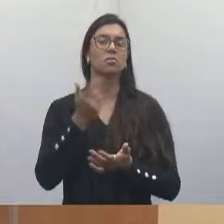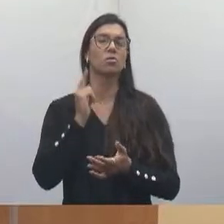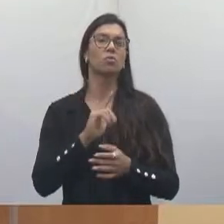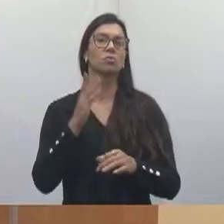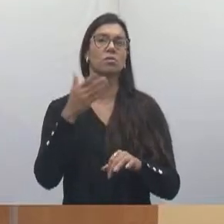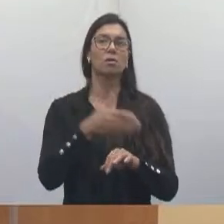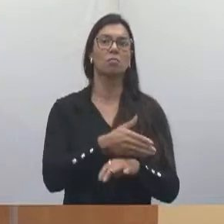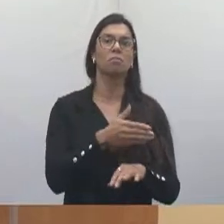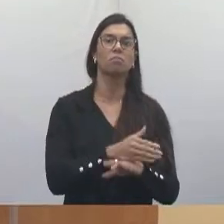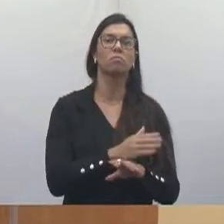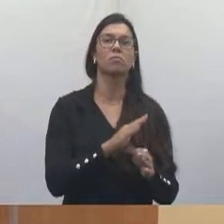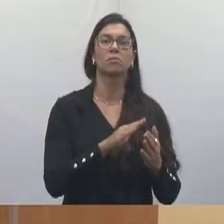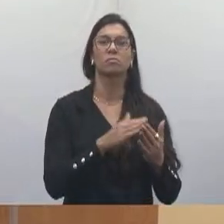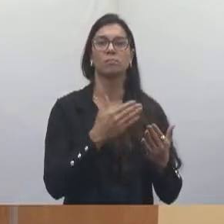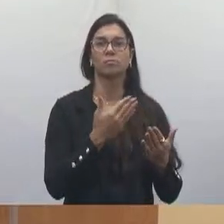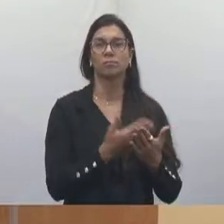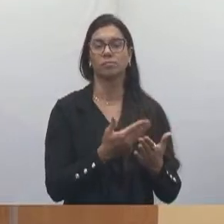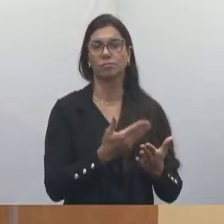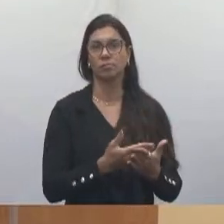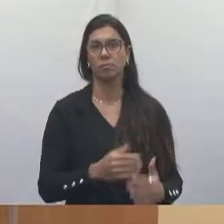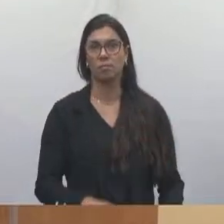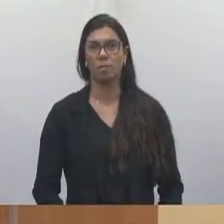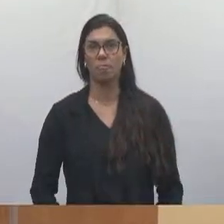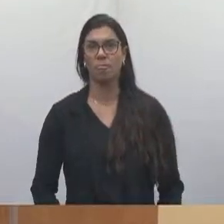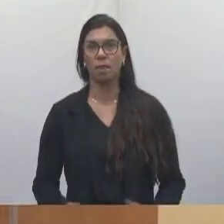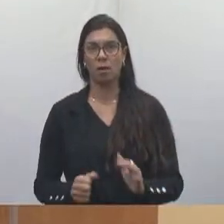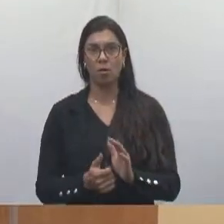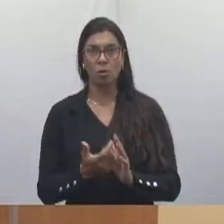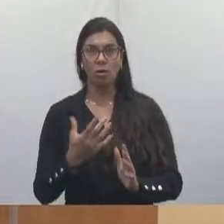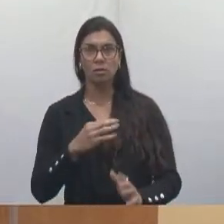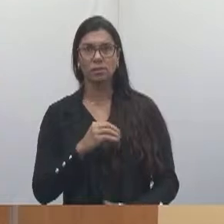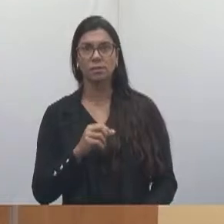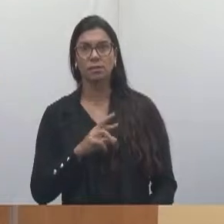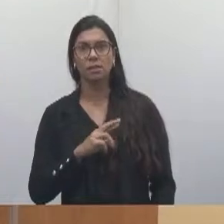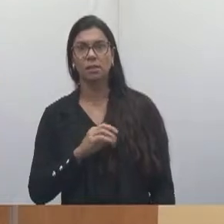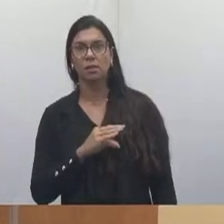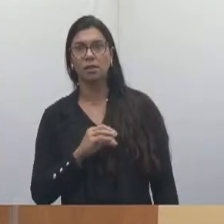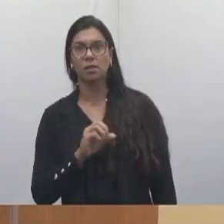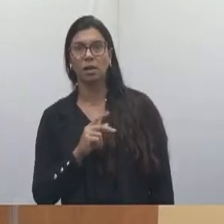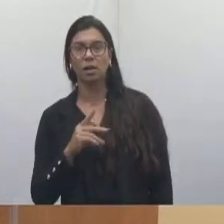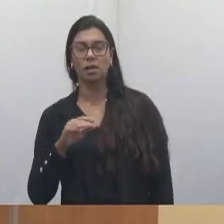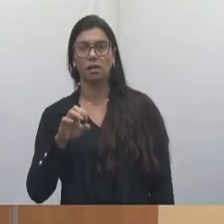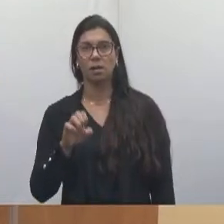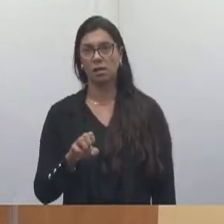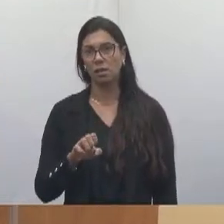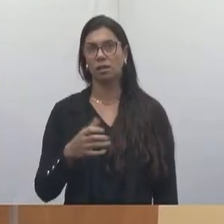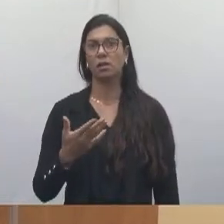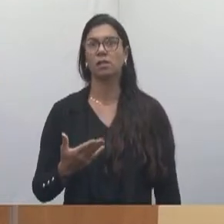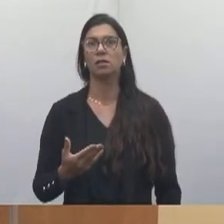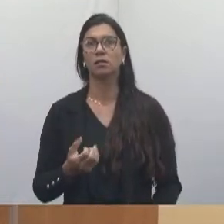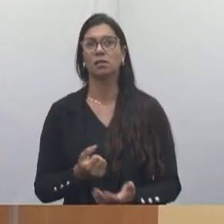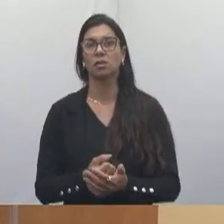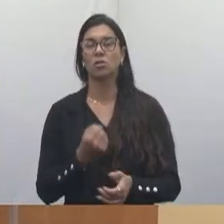Quantas creches ficou sem fazer na cidade de Jacareí quando pegou essa administração?